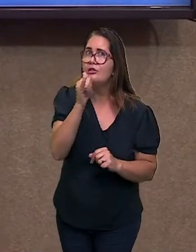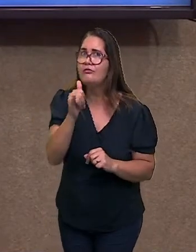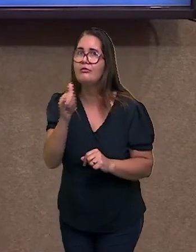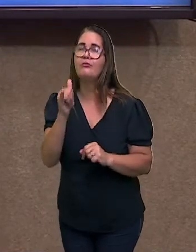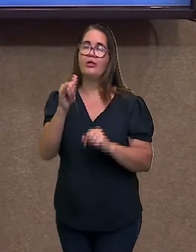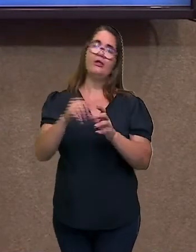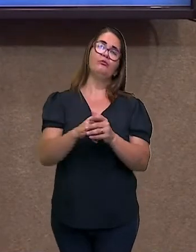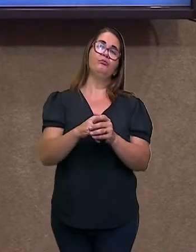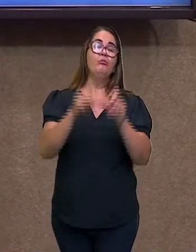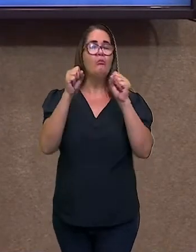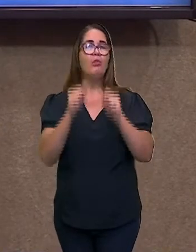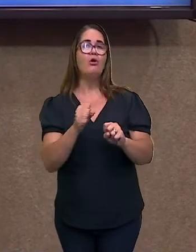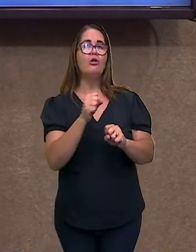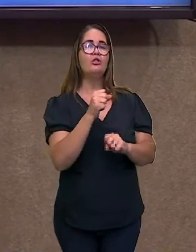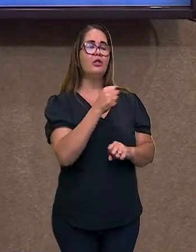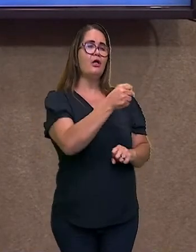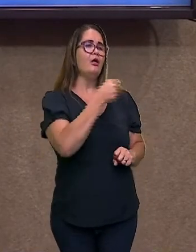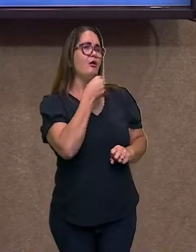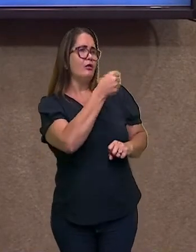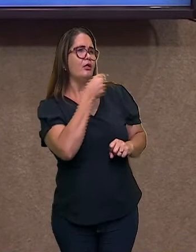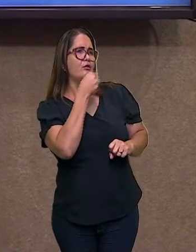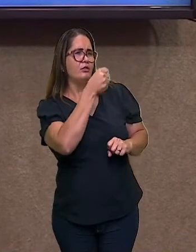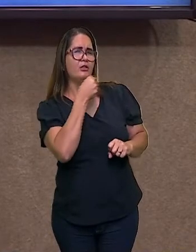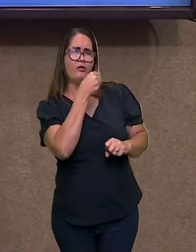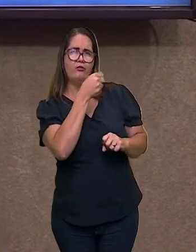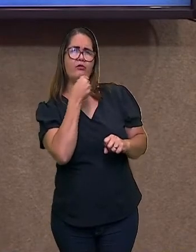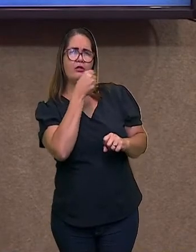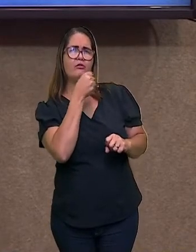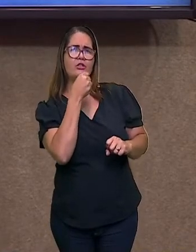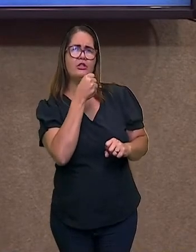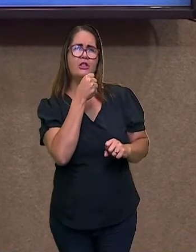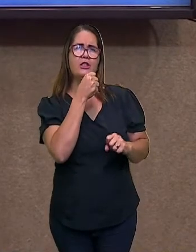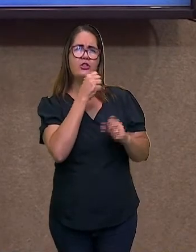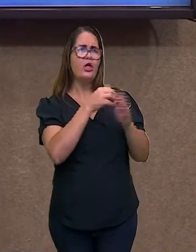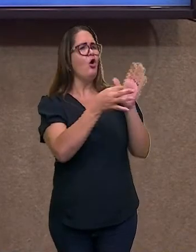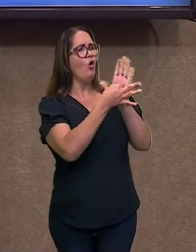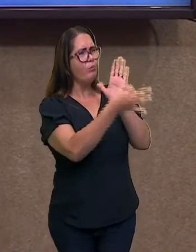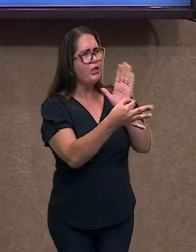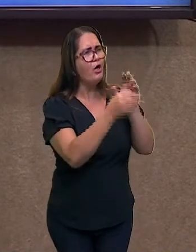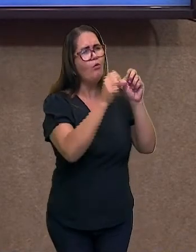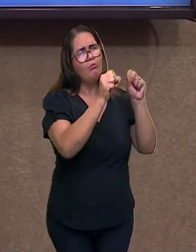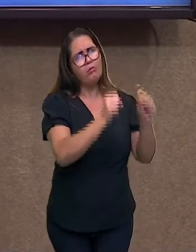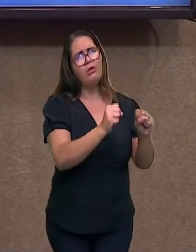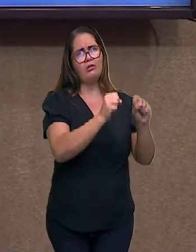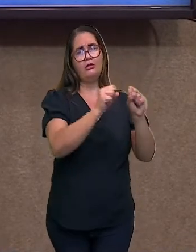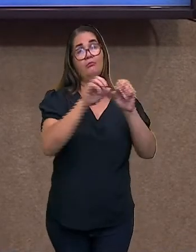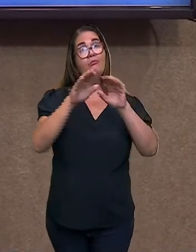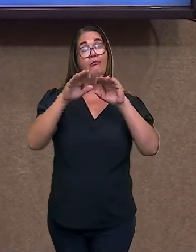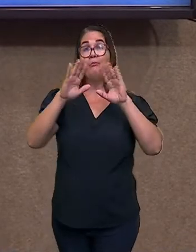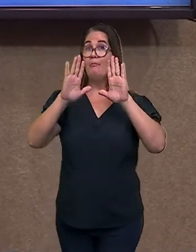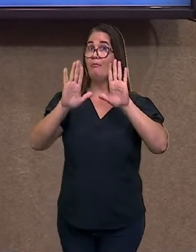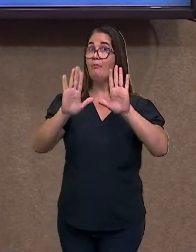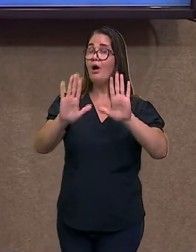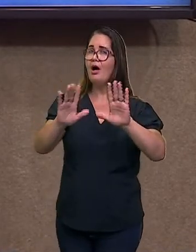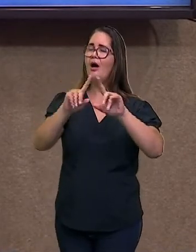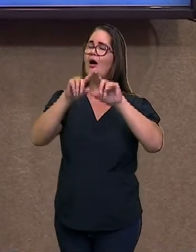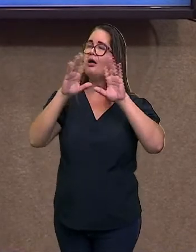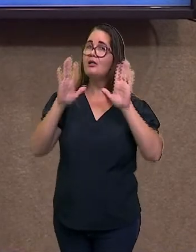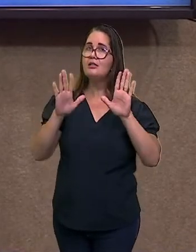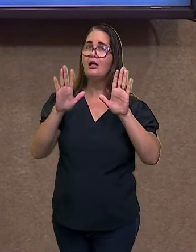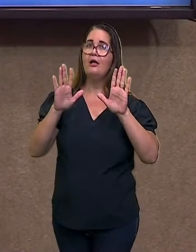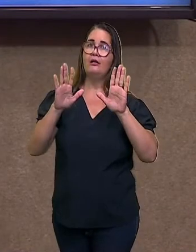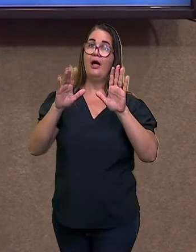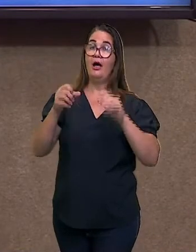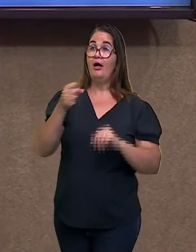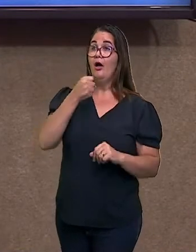entrevista dentro do campo opinativo? Pode, mas né, o caráter inicial da entrevista